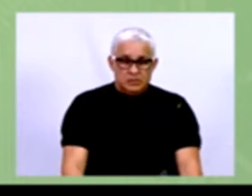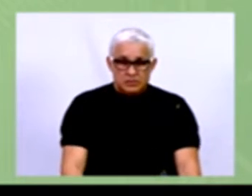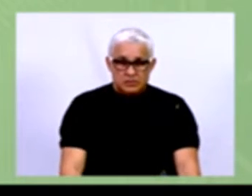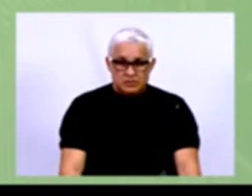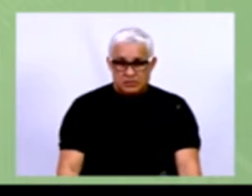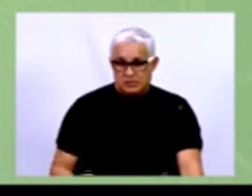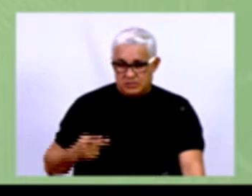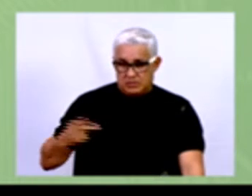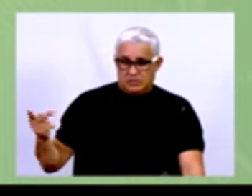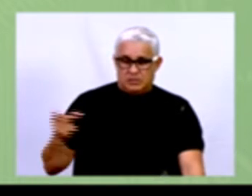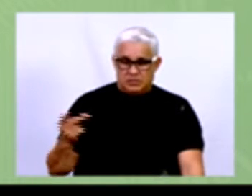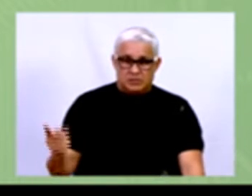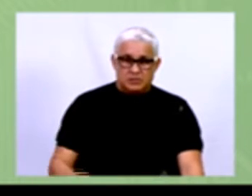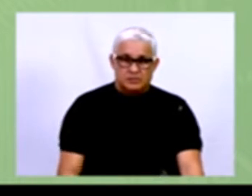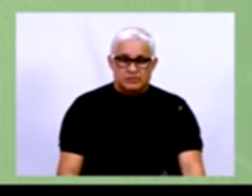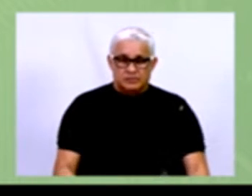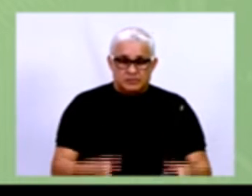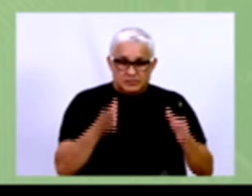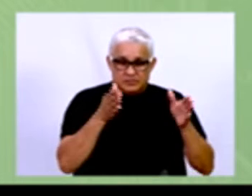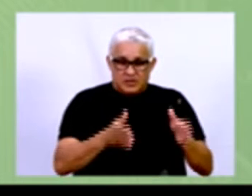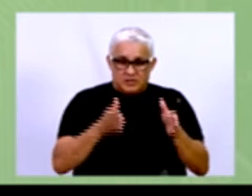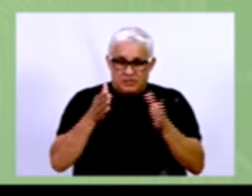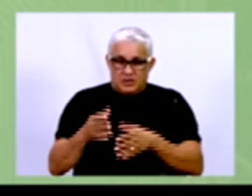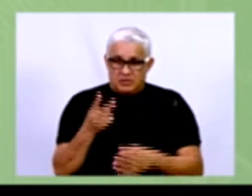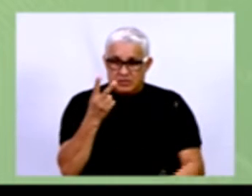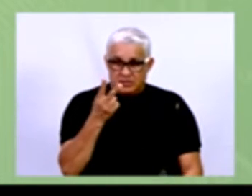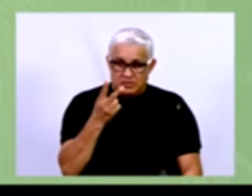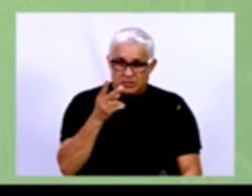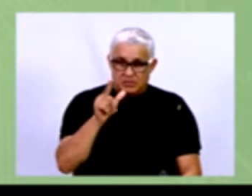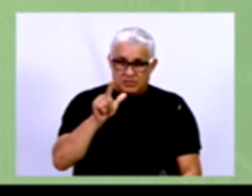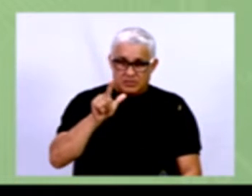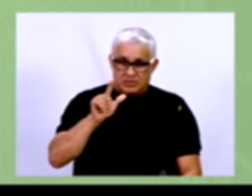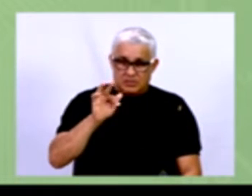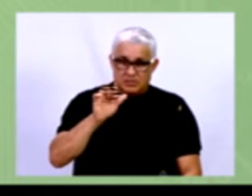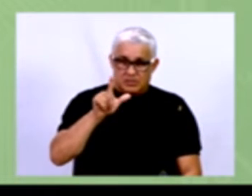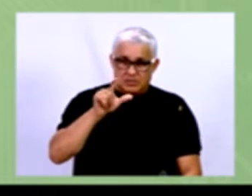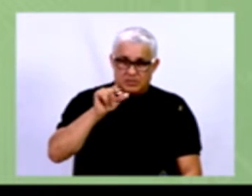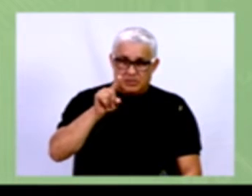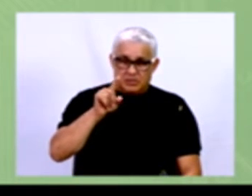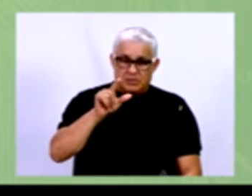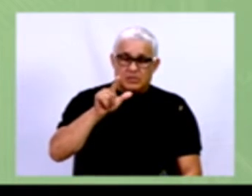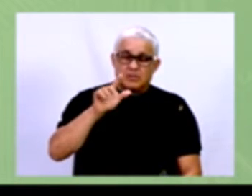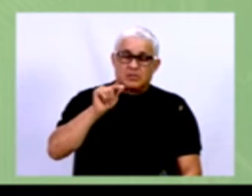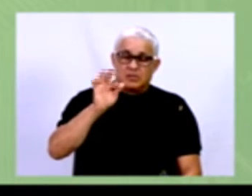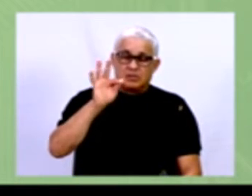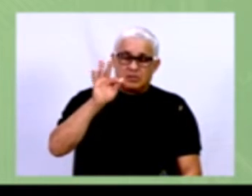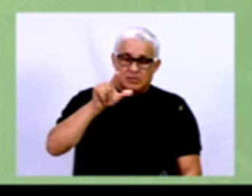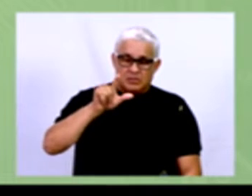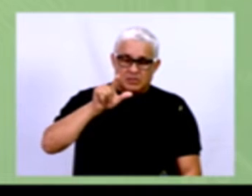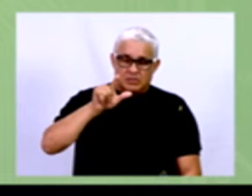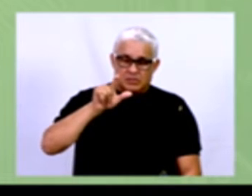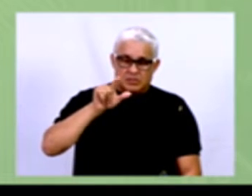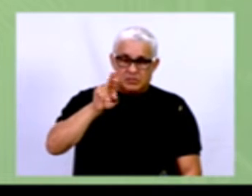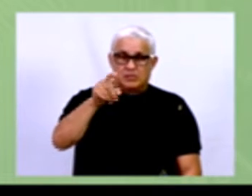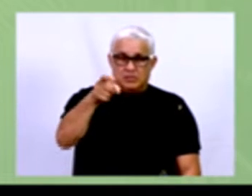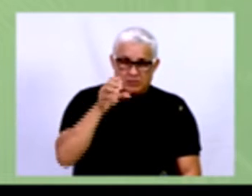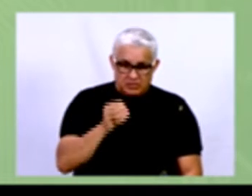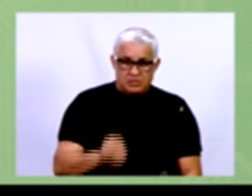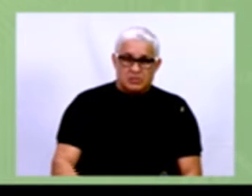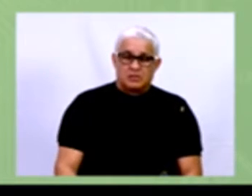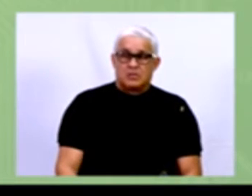Denise sinalizamos uma sequência, dois fluxos com duas cores, um amarelo e um azul. Vamos começar pelo